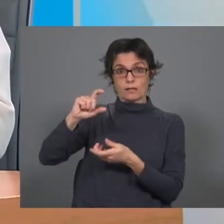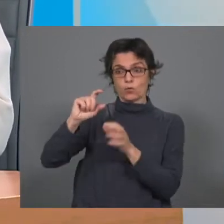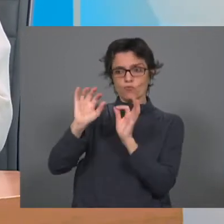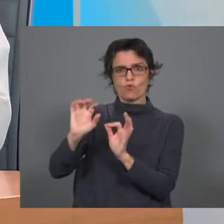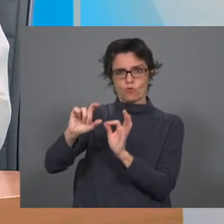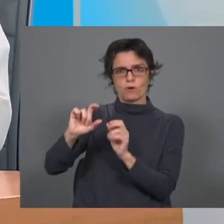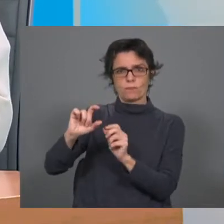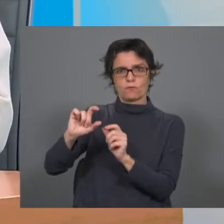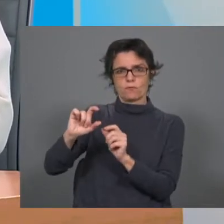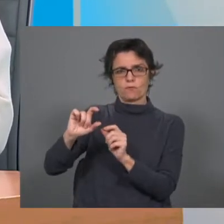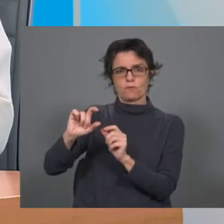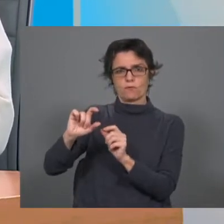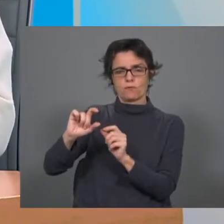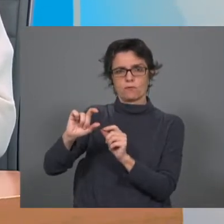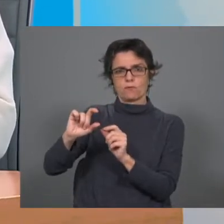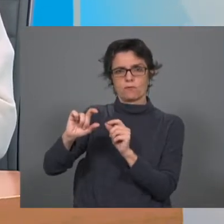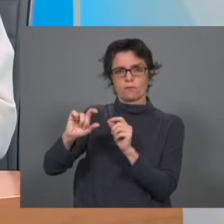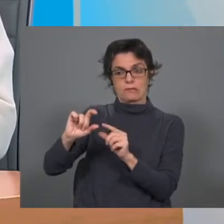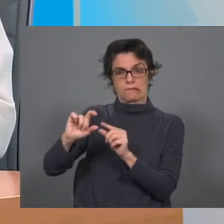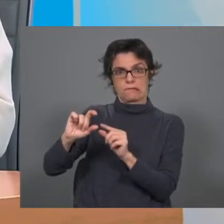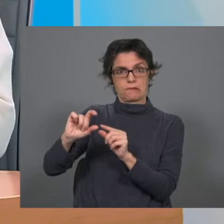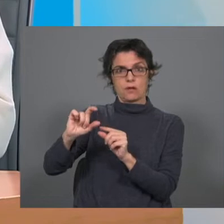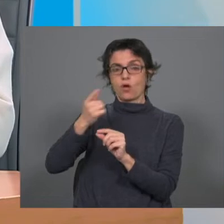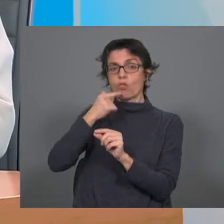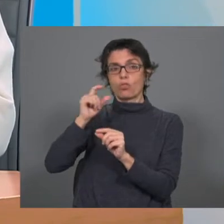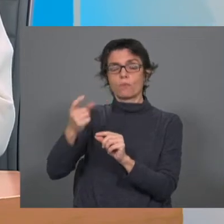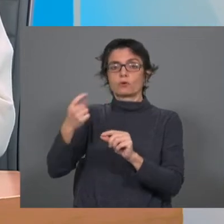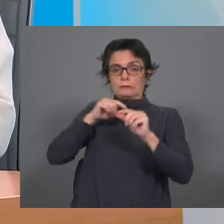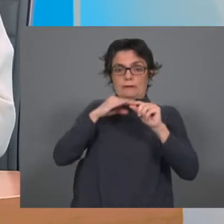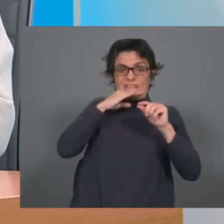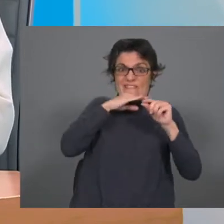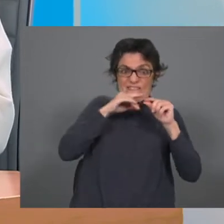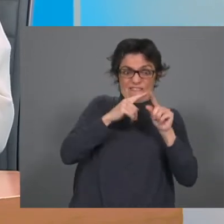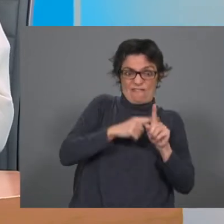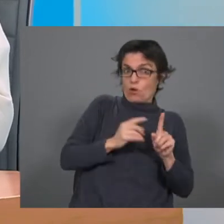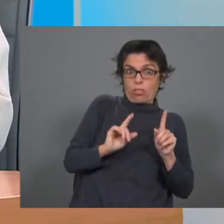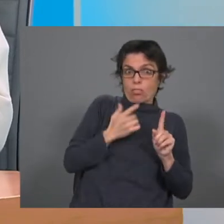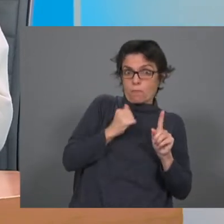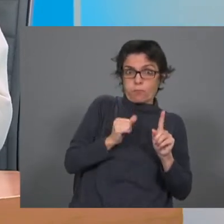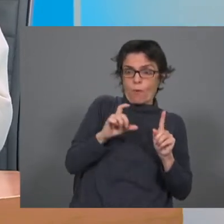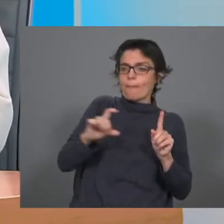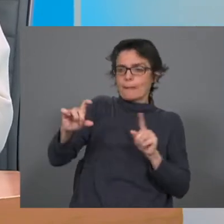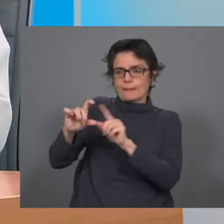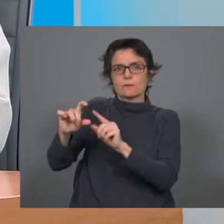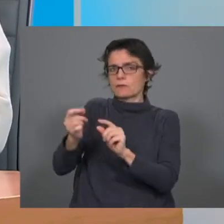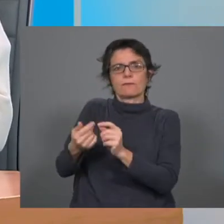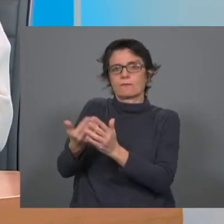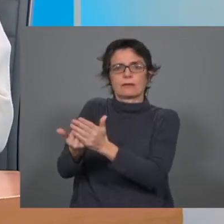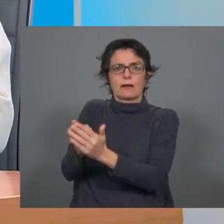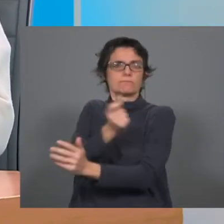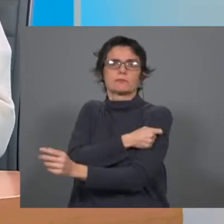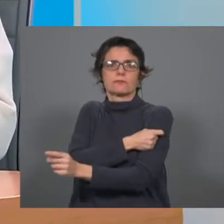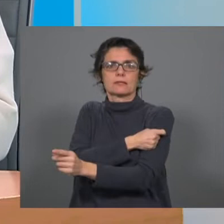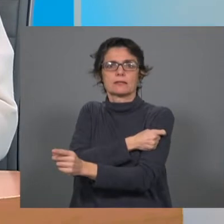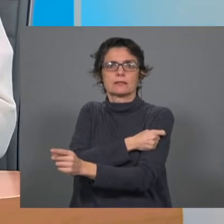vacina, e não podem voltar a ser congelados e têm de ser consumidos depois de abertos